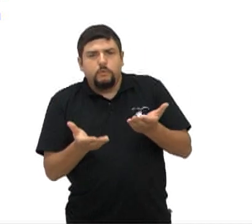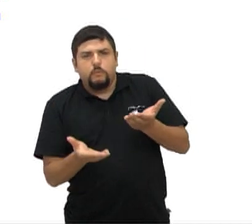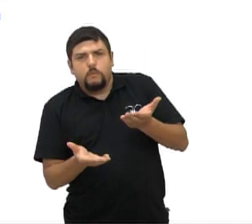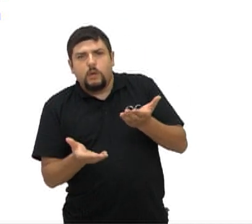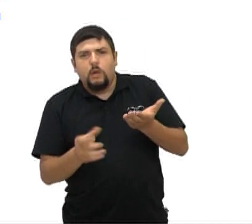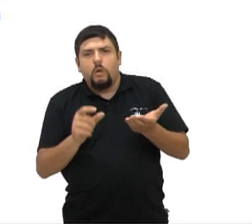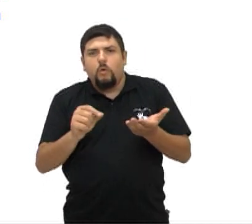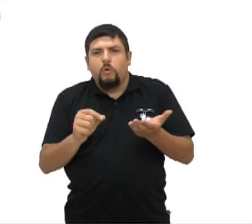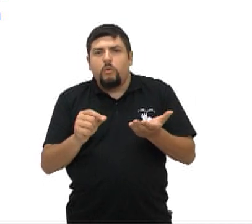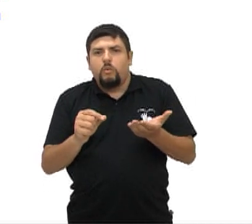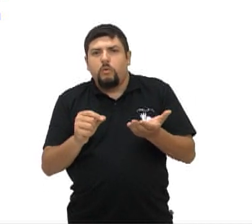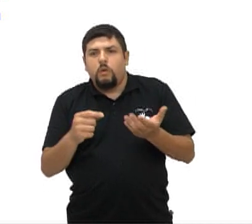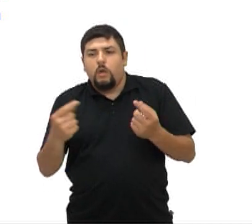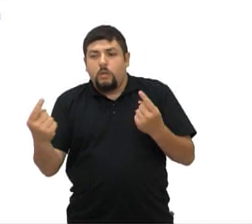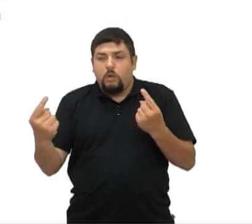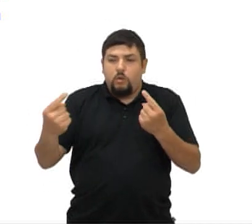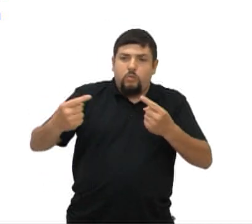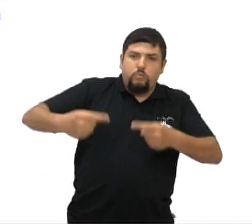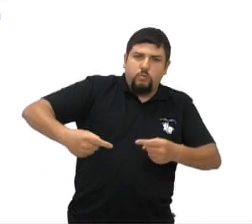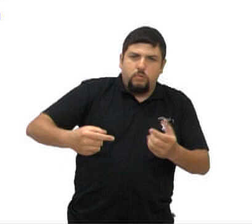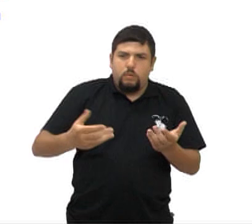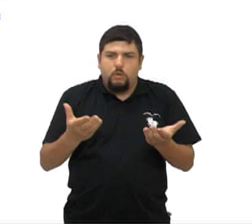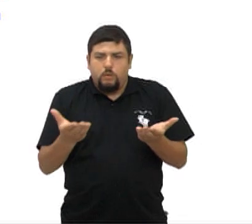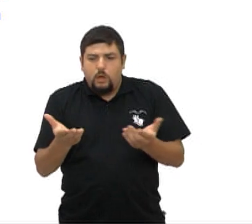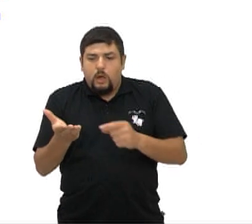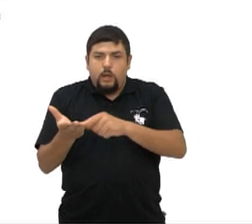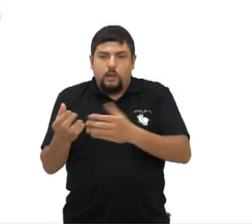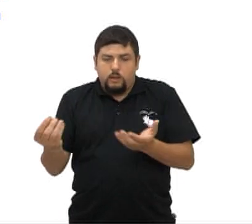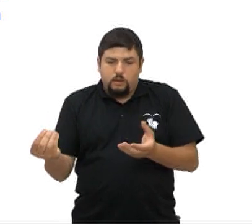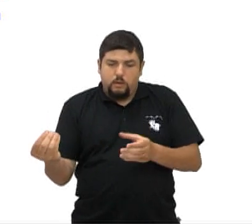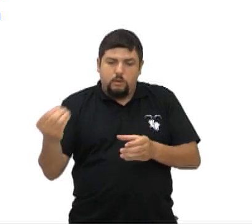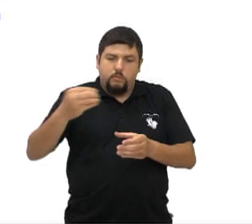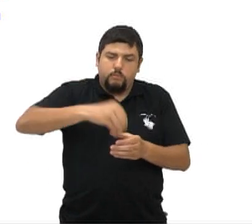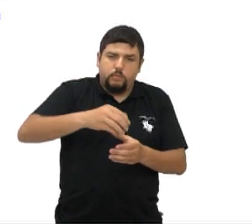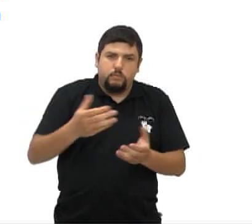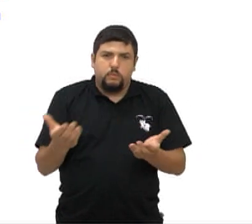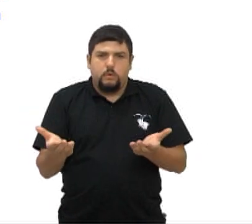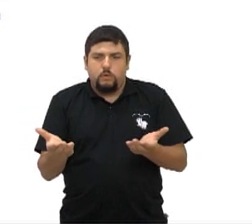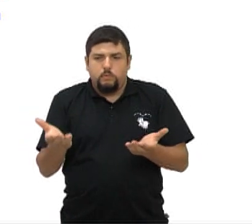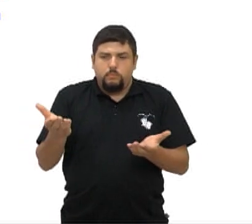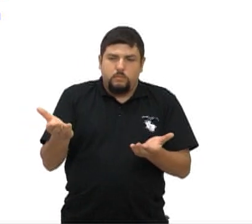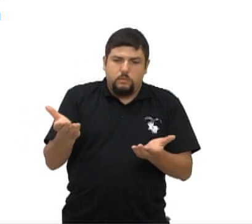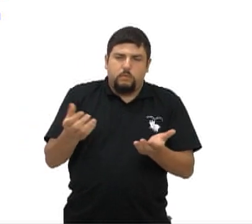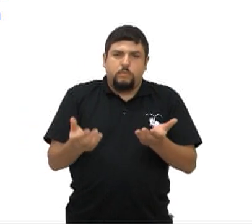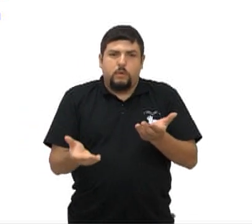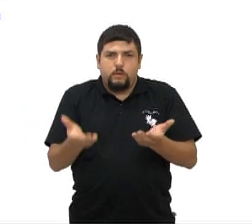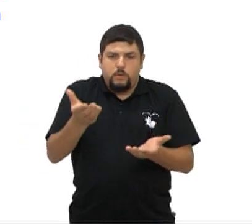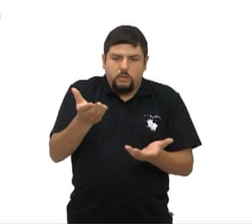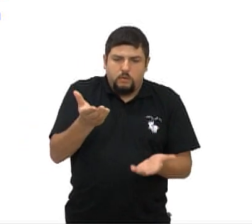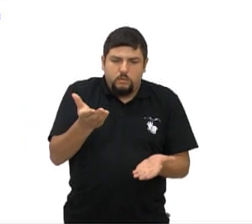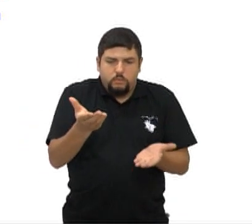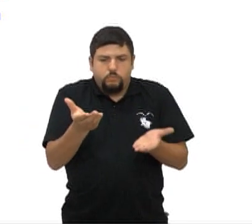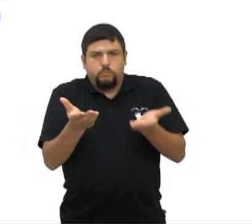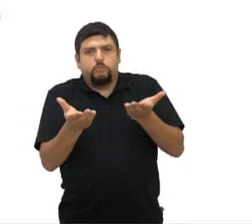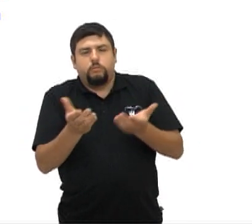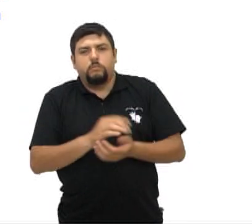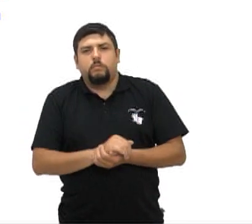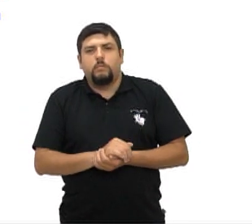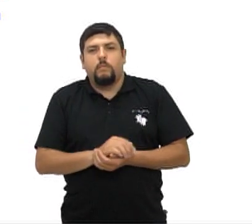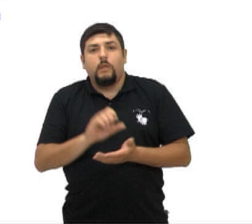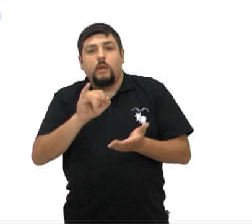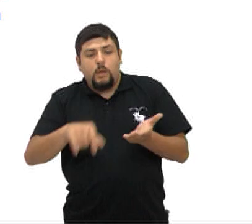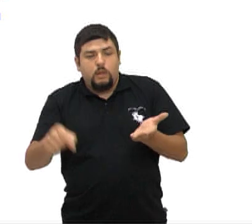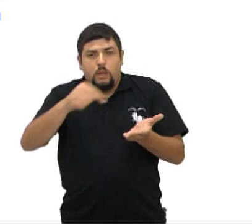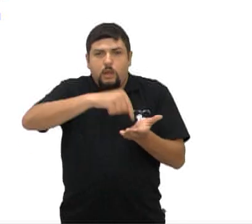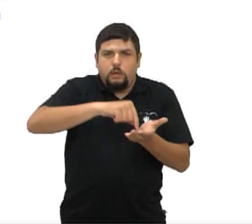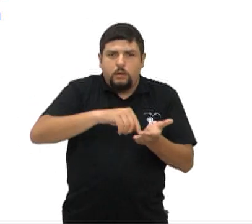lado oposto da substância adicionada. Se eu for retirar ou diminuir a quantidade de uma das